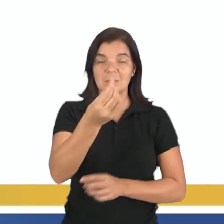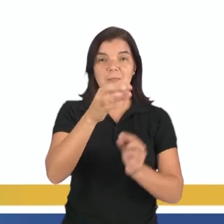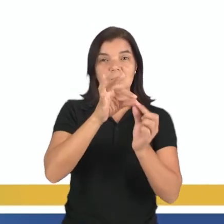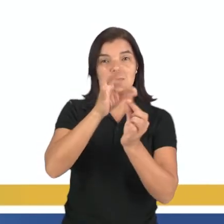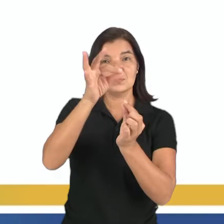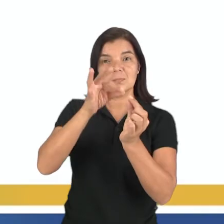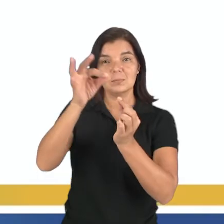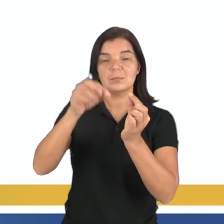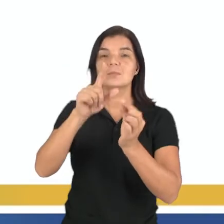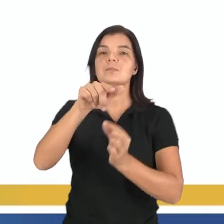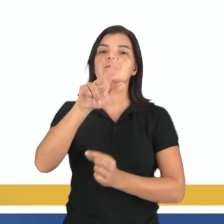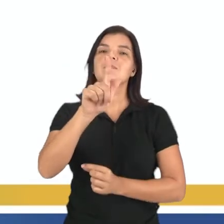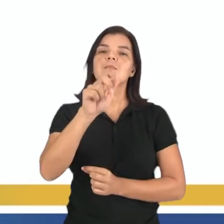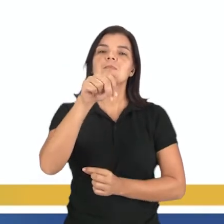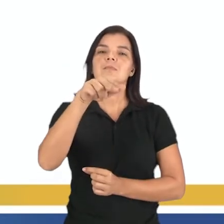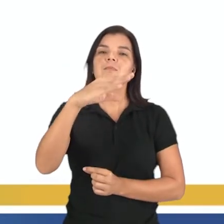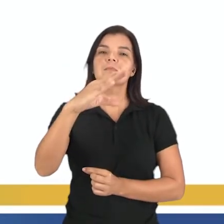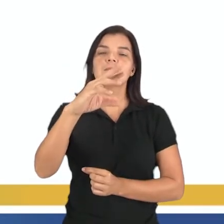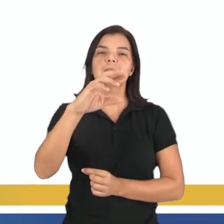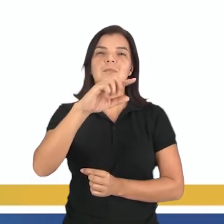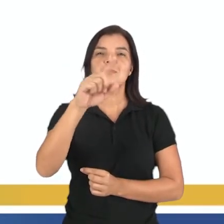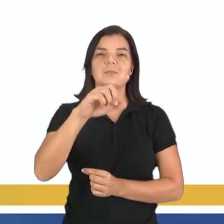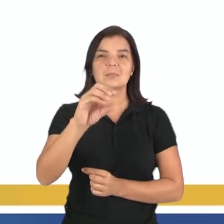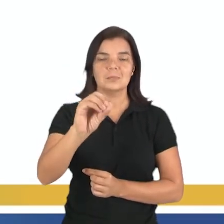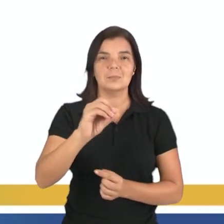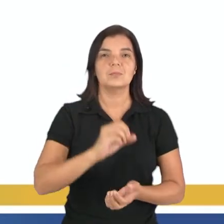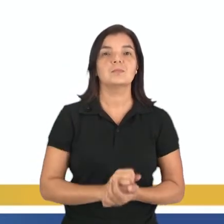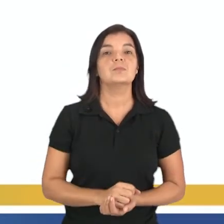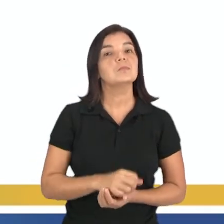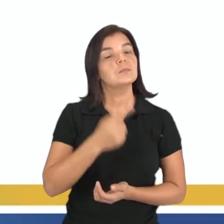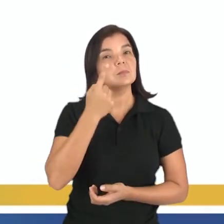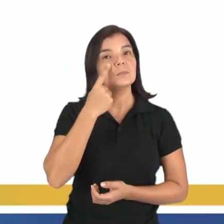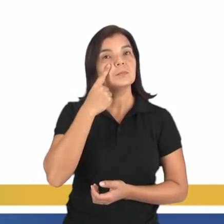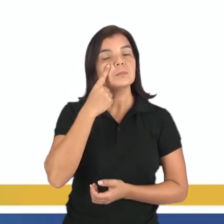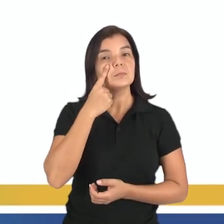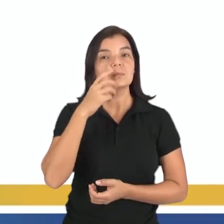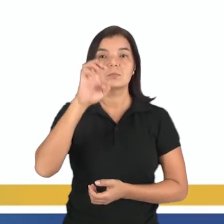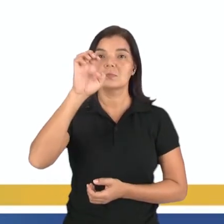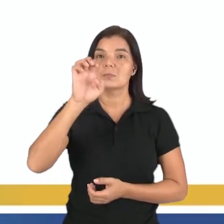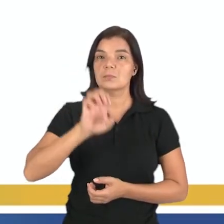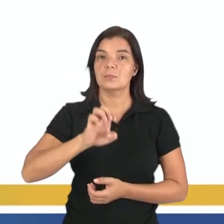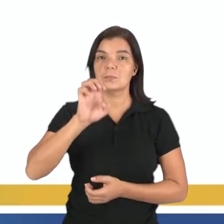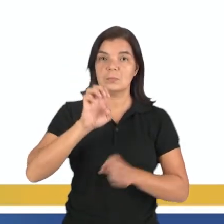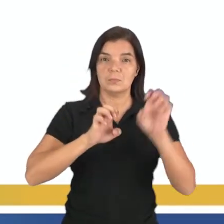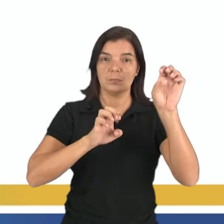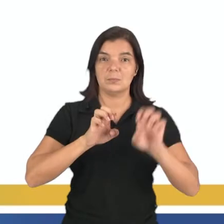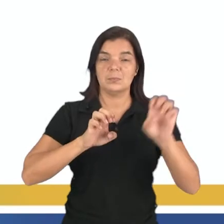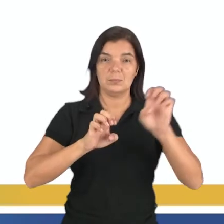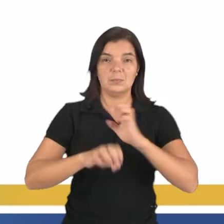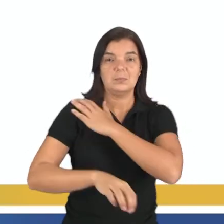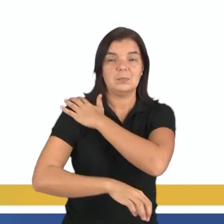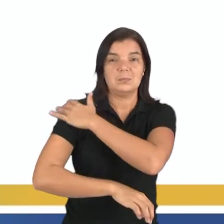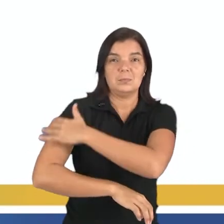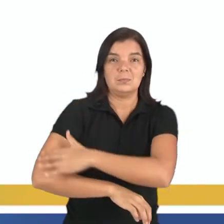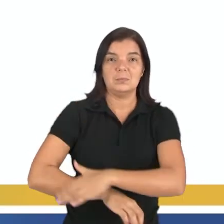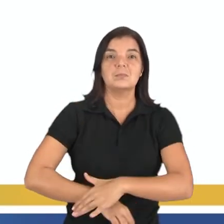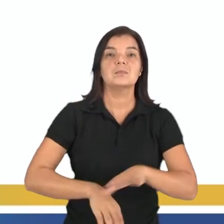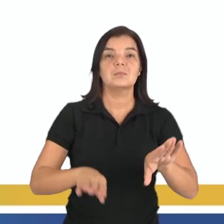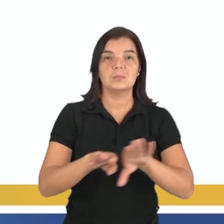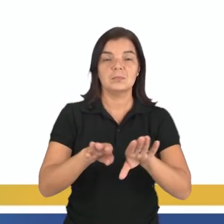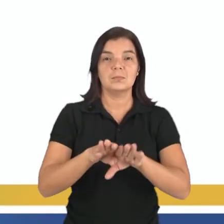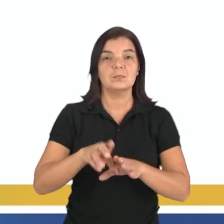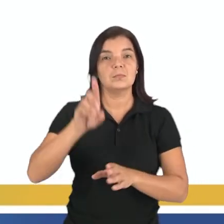é de ganso. Isso mesmo, gente, ganso. E detalhe, do lado esquerdo da asa do ganso. Porque o ganso, do